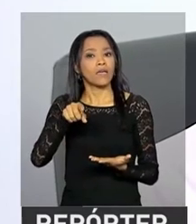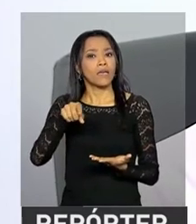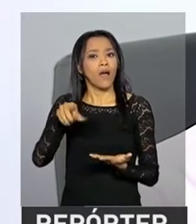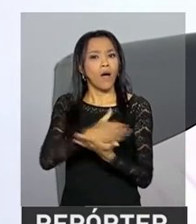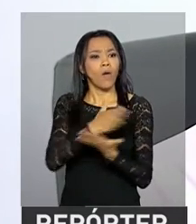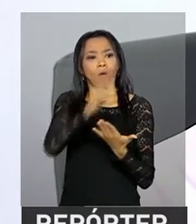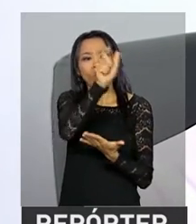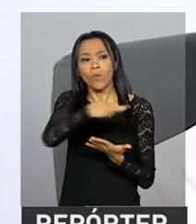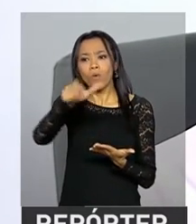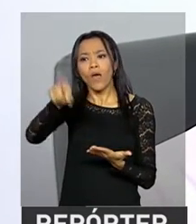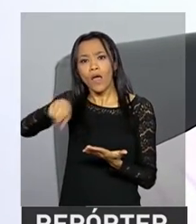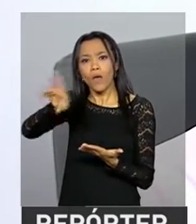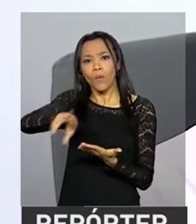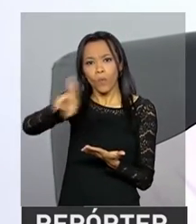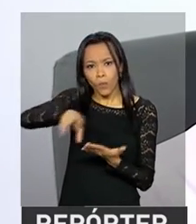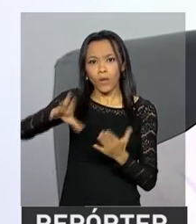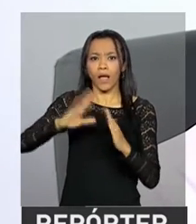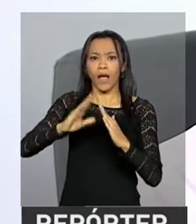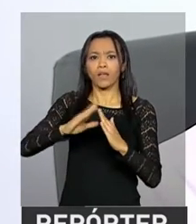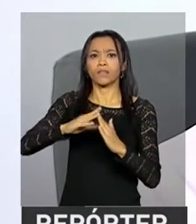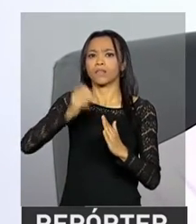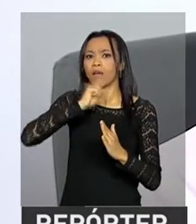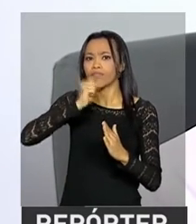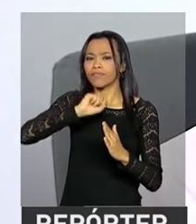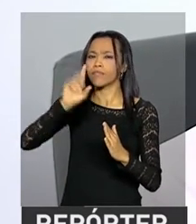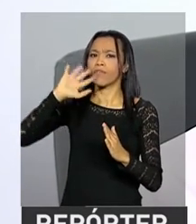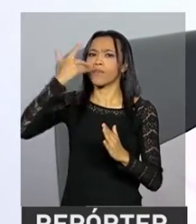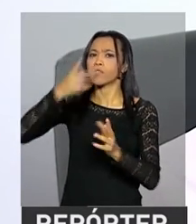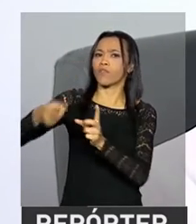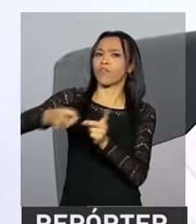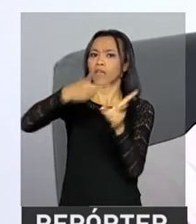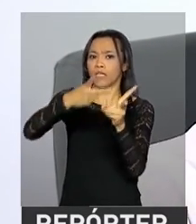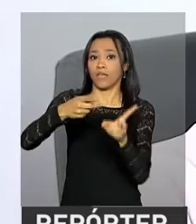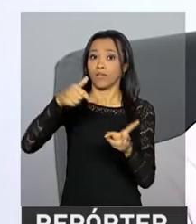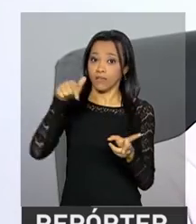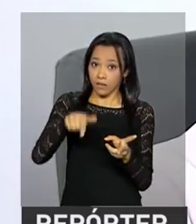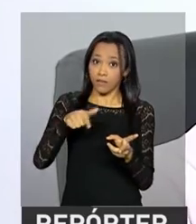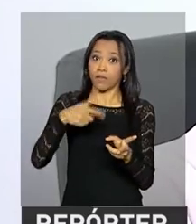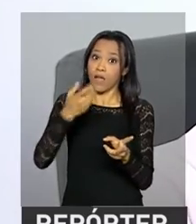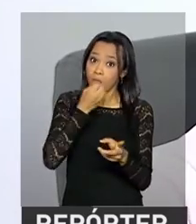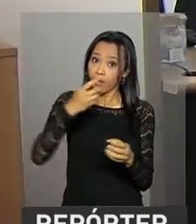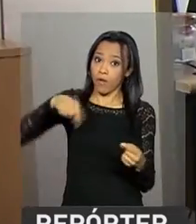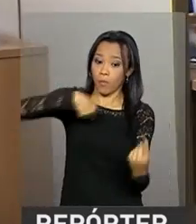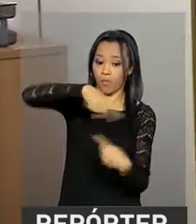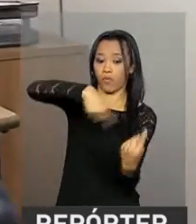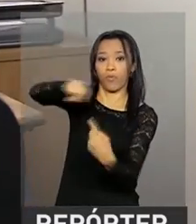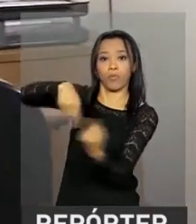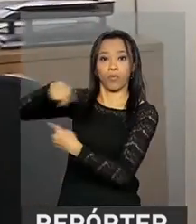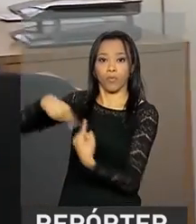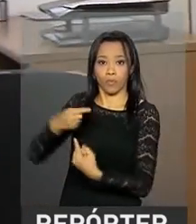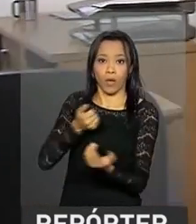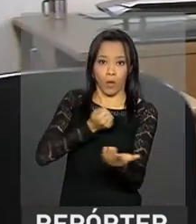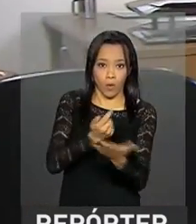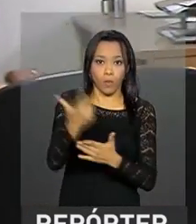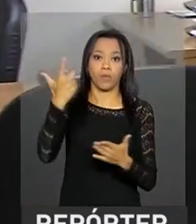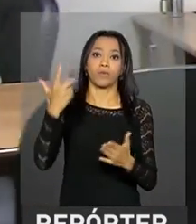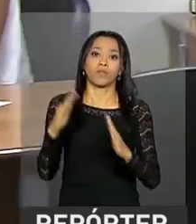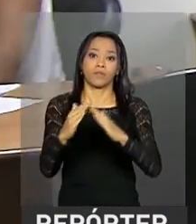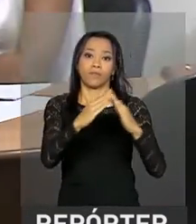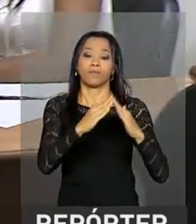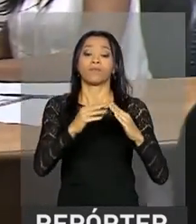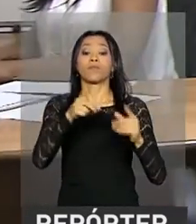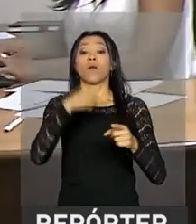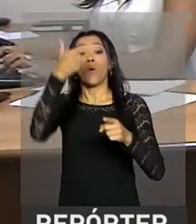são de imóveis usados que vão colocar esses imóveis à venda aqui gira toda a engrenagem no mercado imobiliário outra iniciativa que começa a impactar